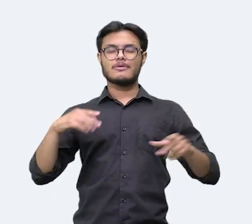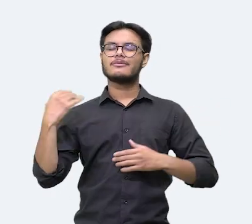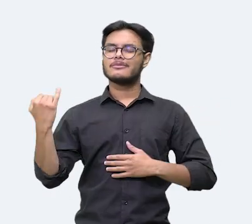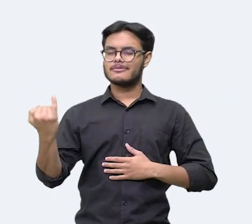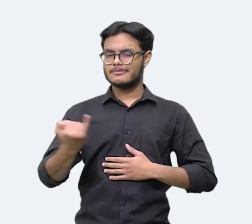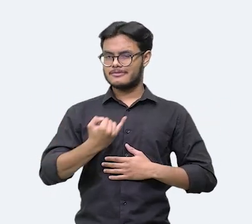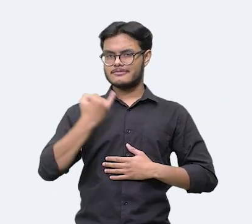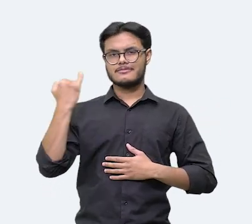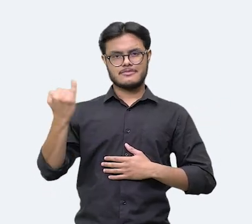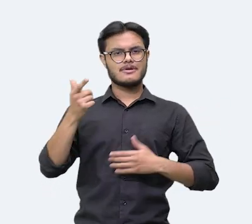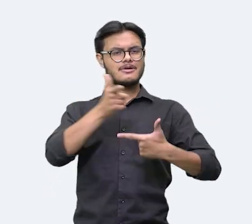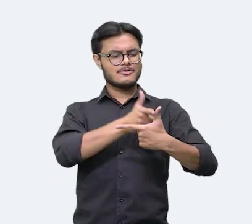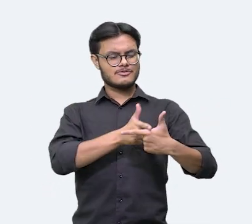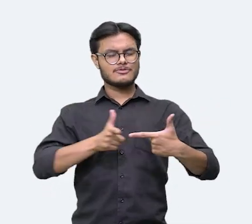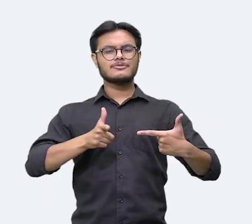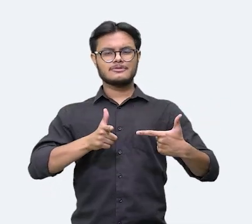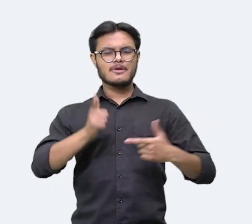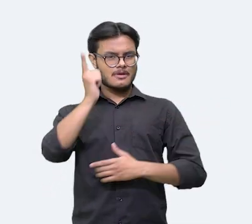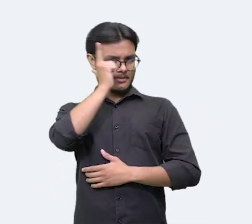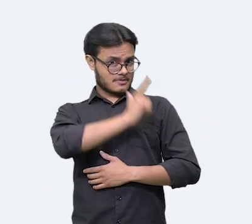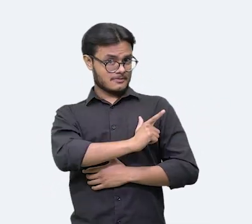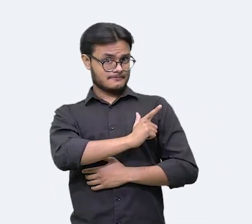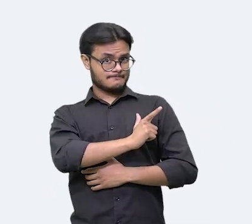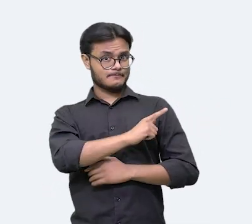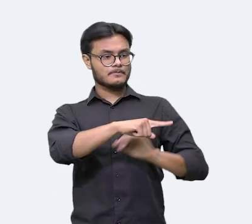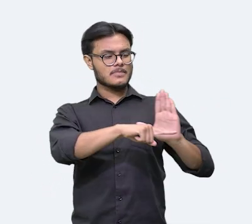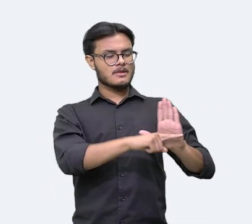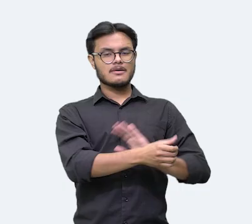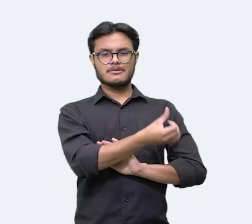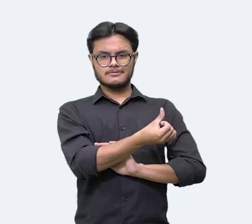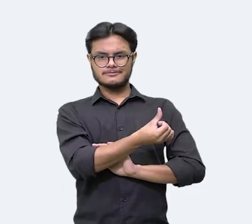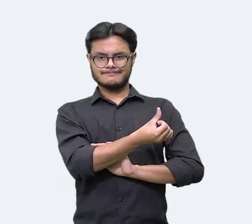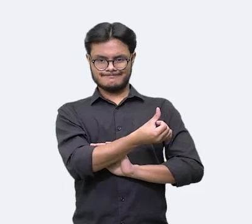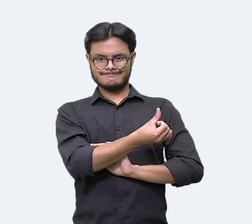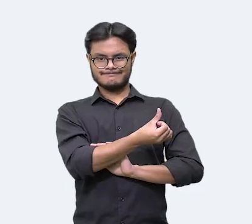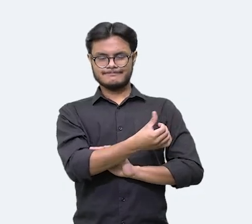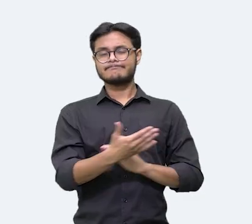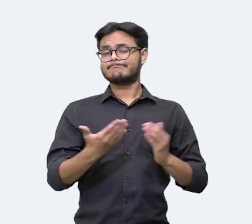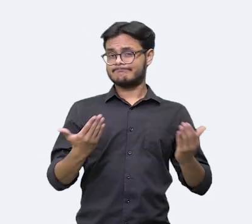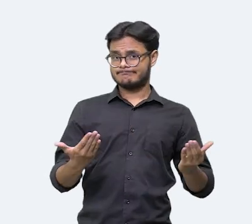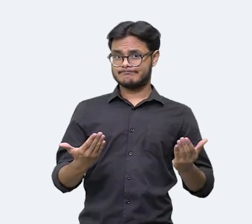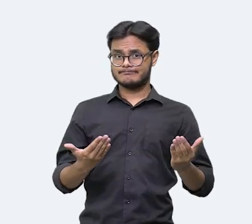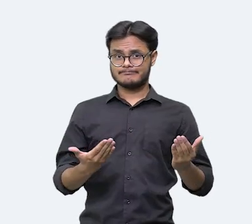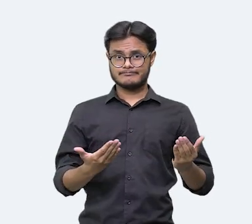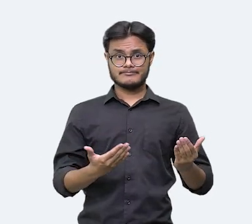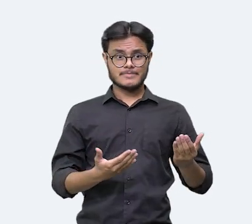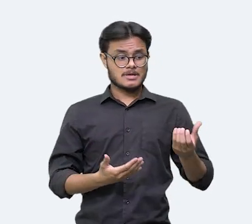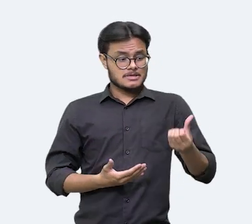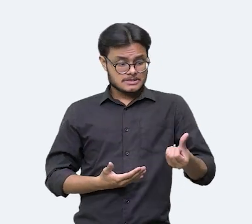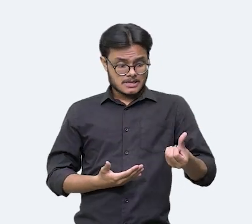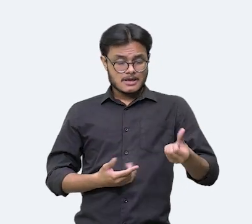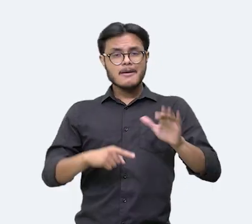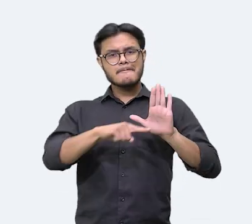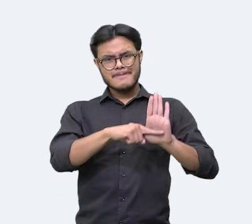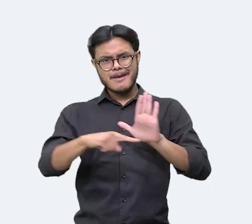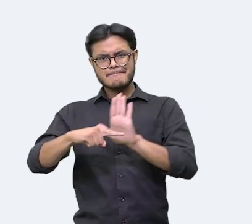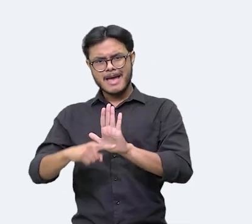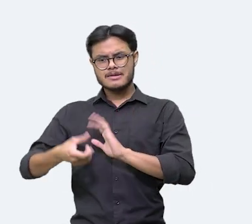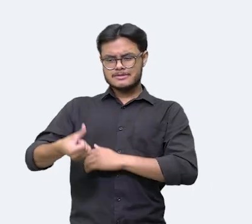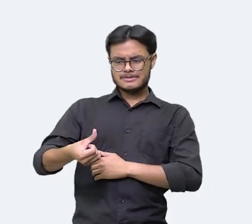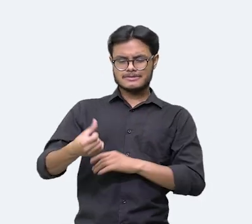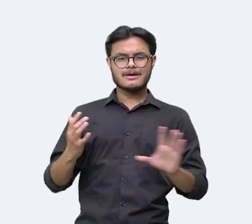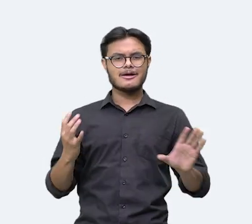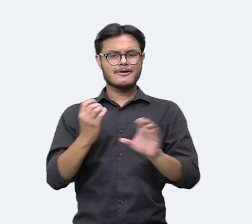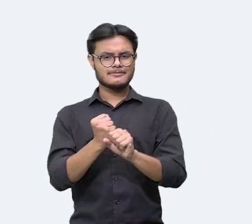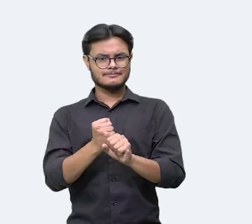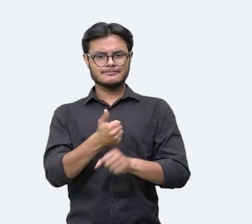ser 6, o potencial em A, mas ele também pode ser menos 6 em B. Então, 6 menos menos 6 dá 12.